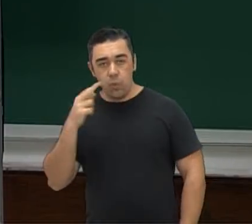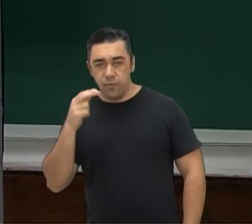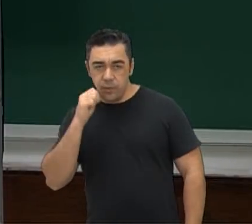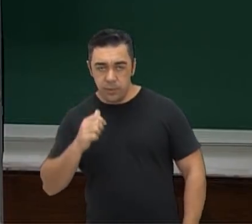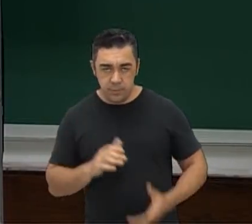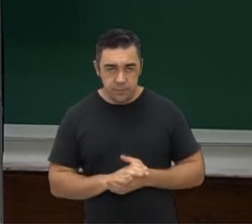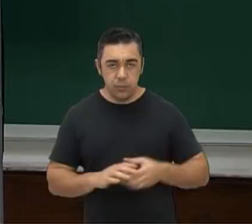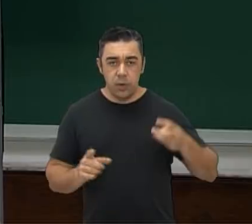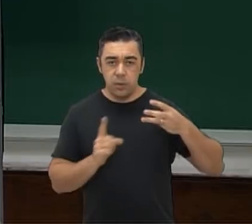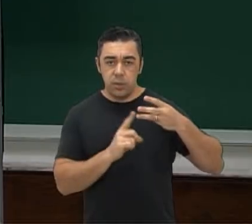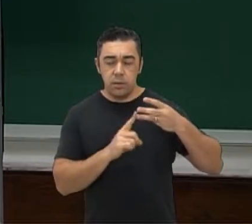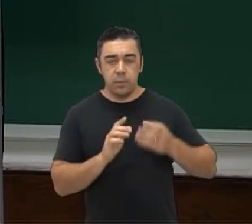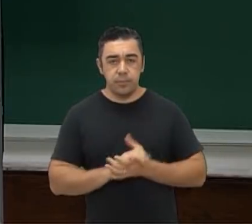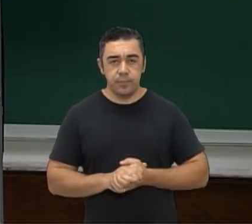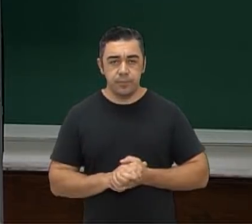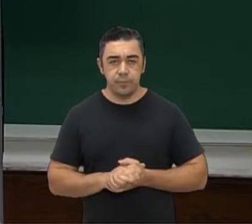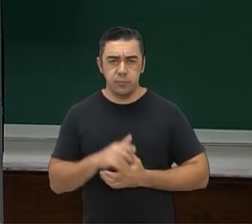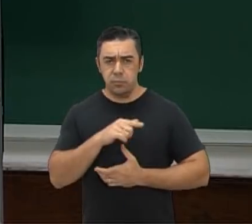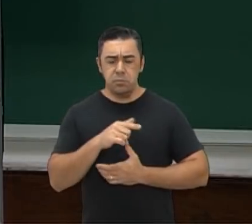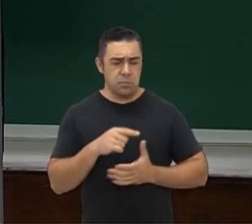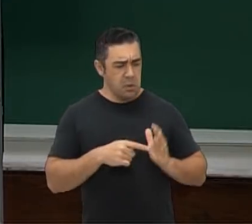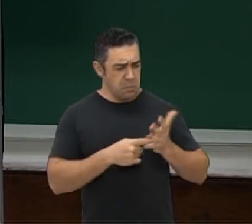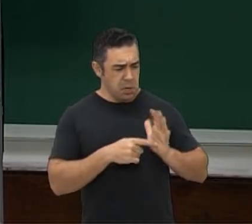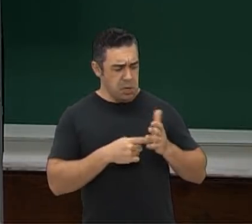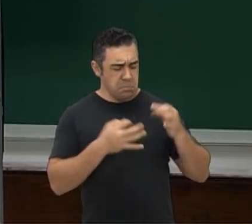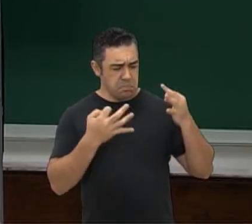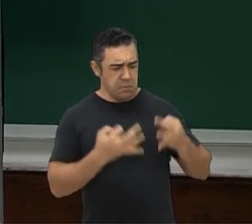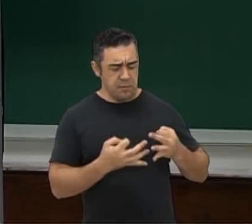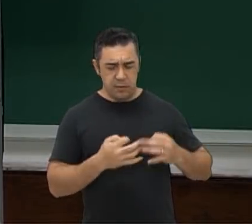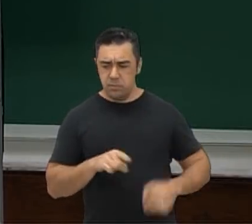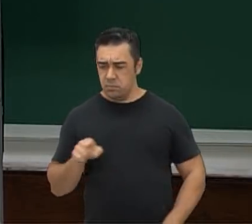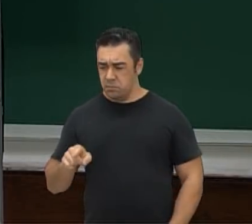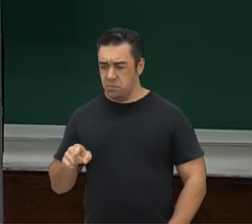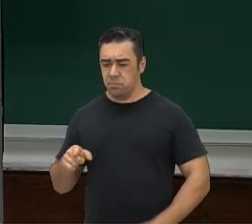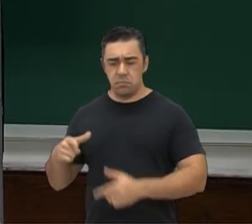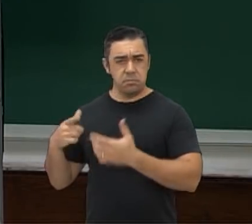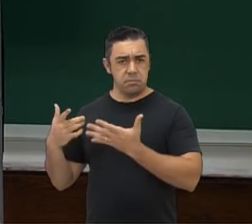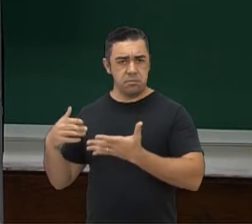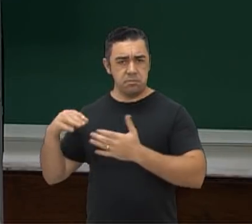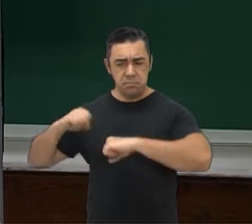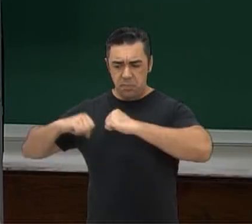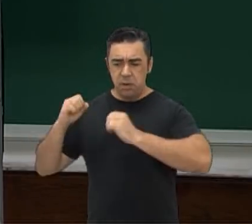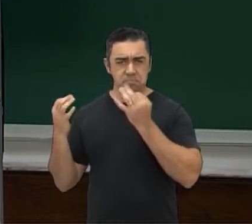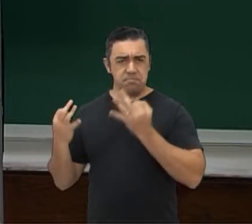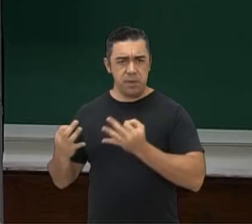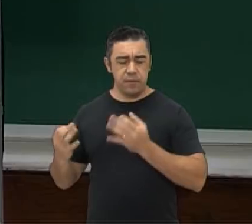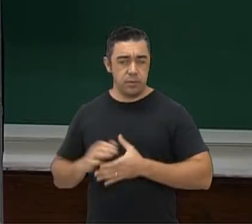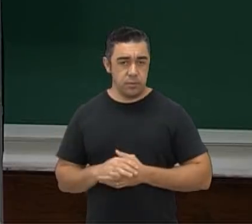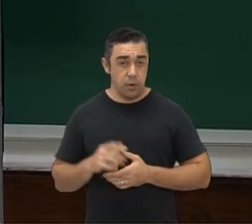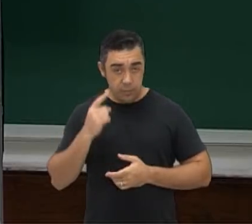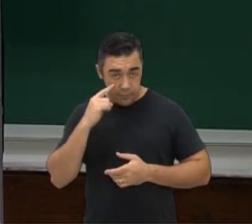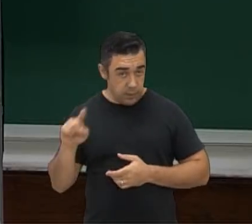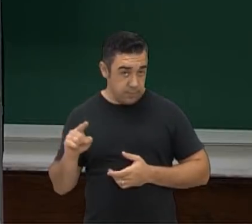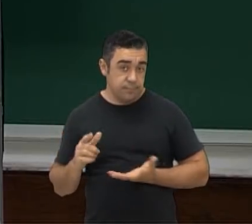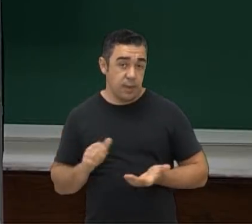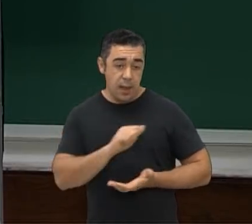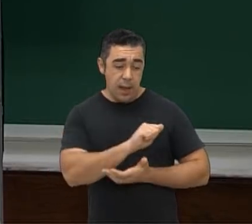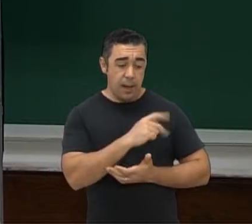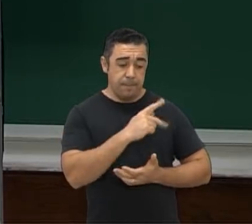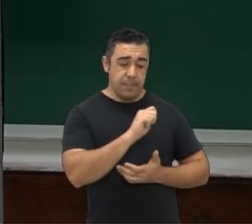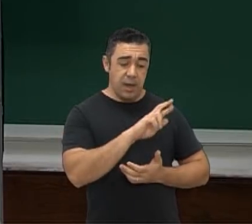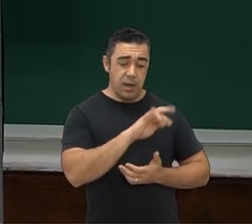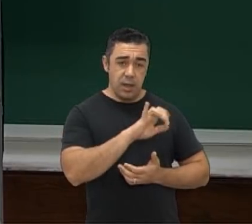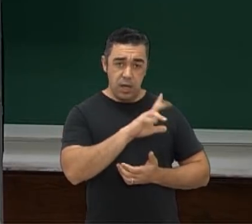terceiro exemplo, aparelho excelente, máquina excelente. Então a palavra excelente também não faz distinção de gênero, né, é um